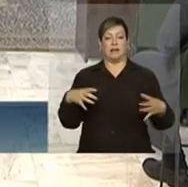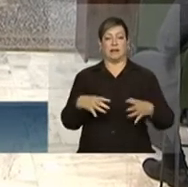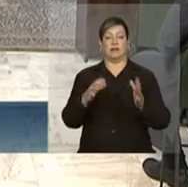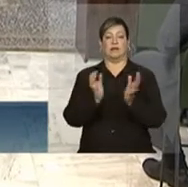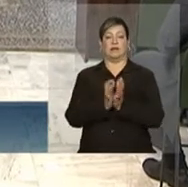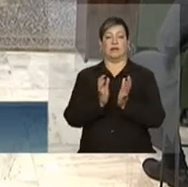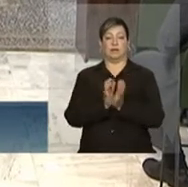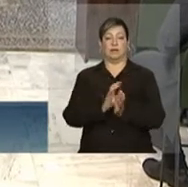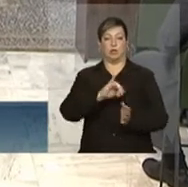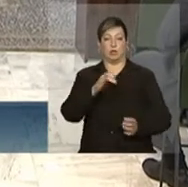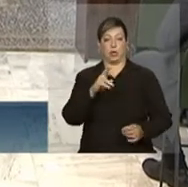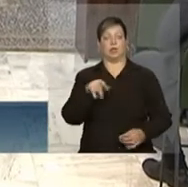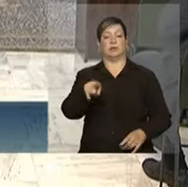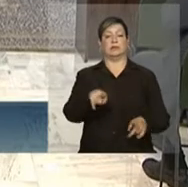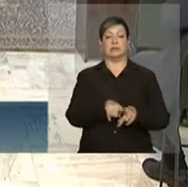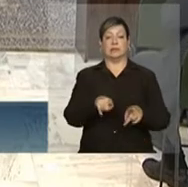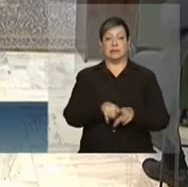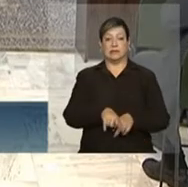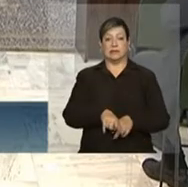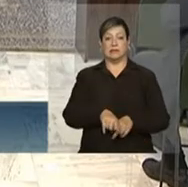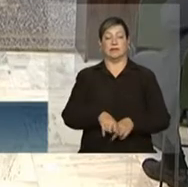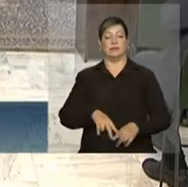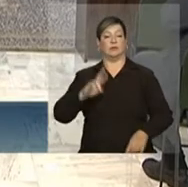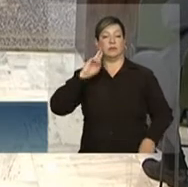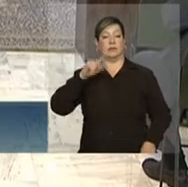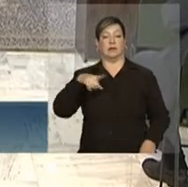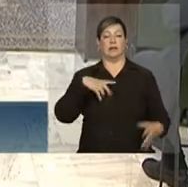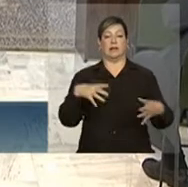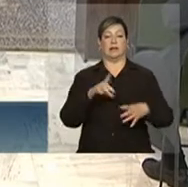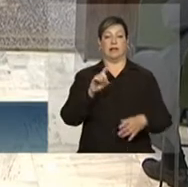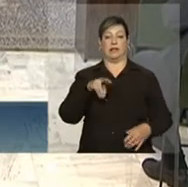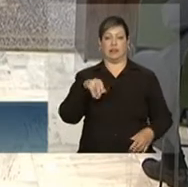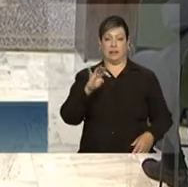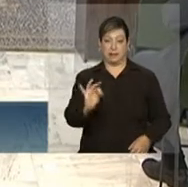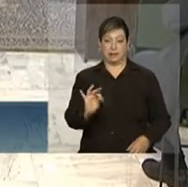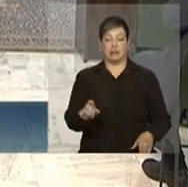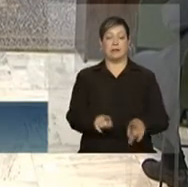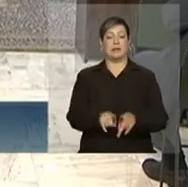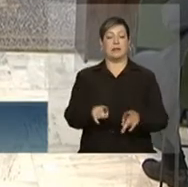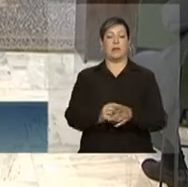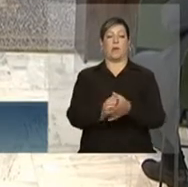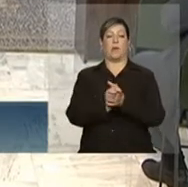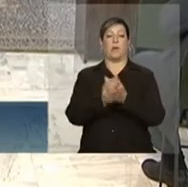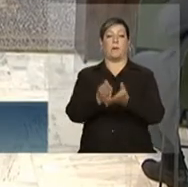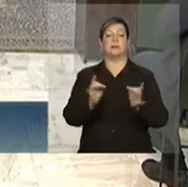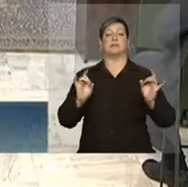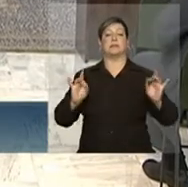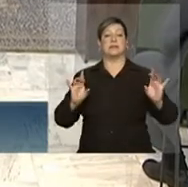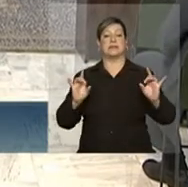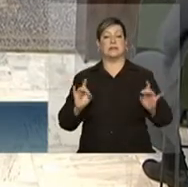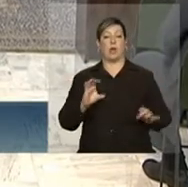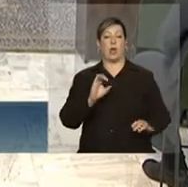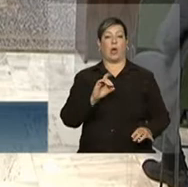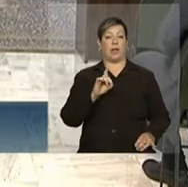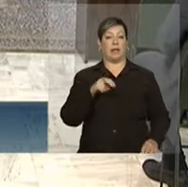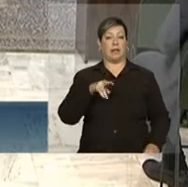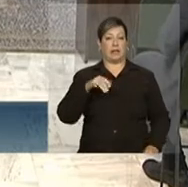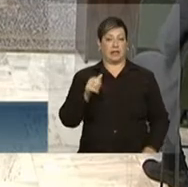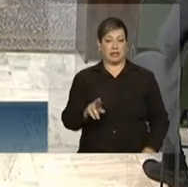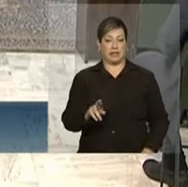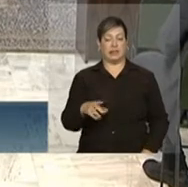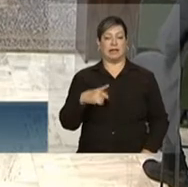o general Frache do DENIT, e dirigir um cumprimento especial ao Odenir José